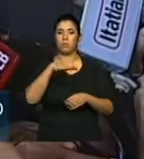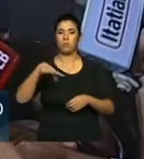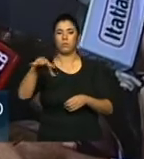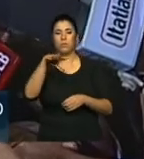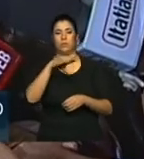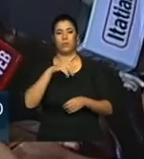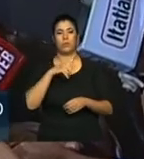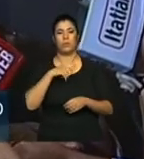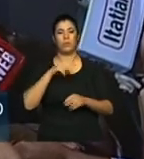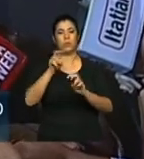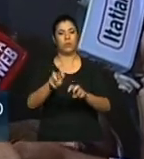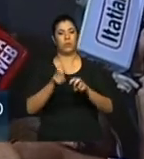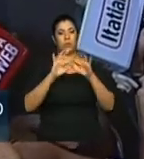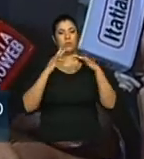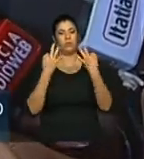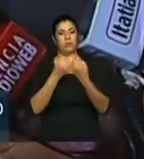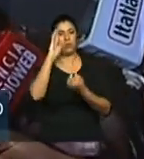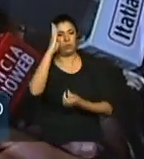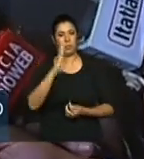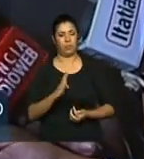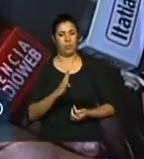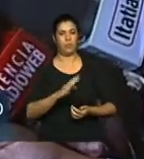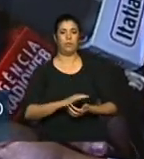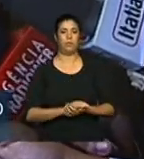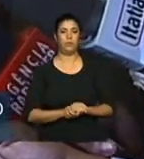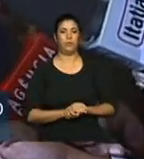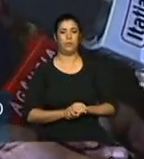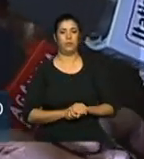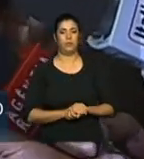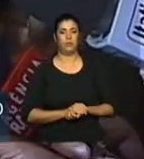da agricultura familiar no Brasil.